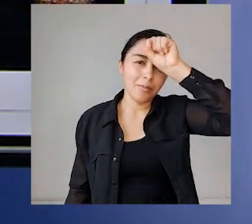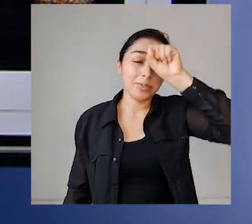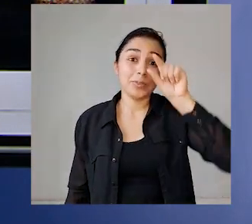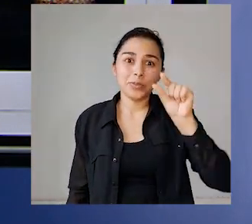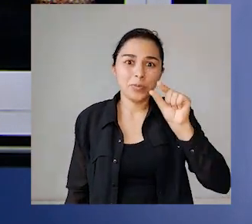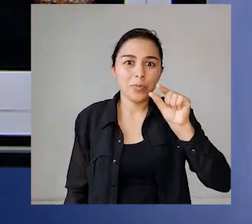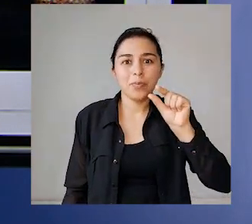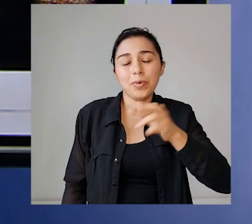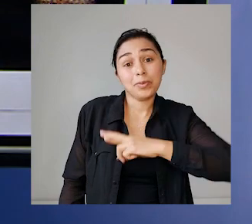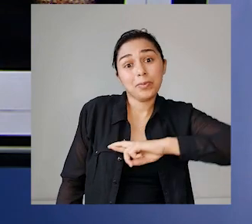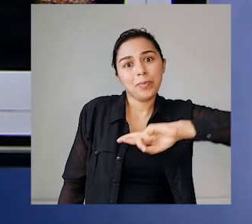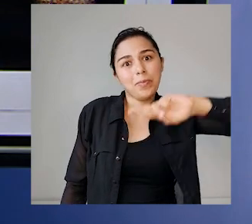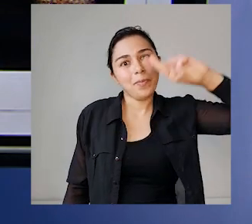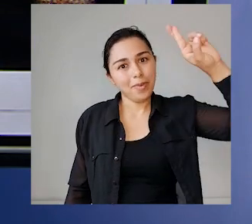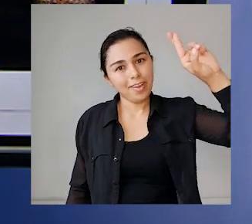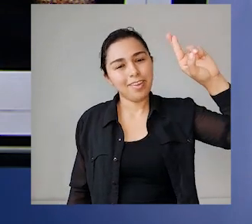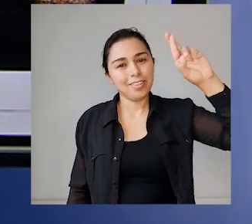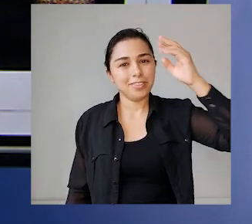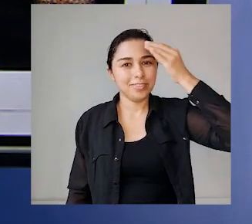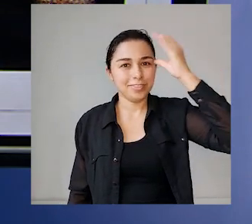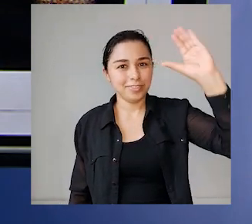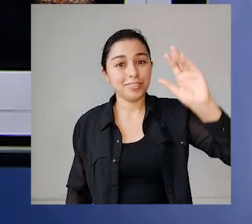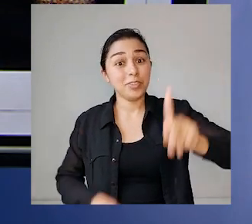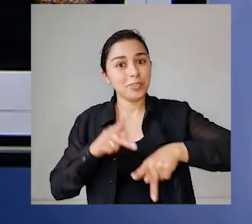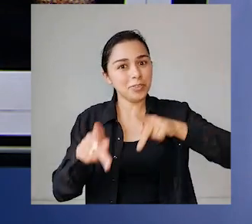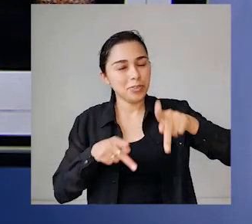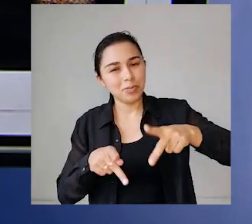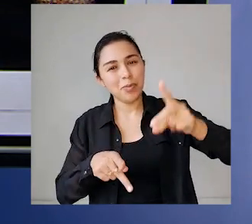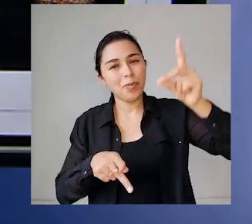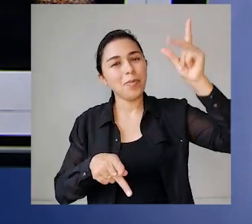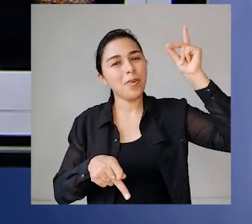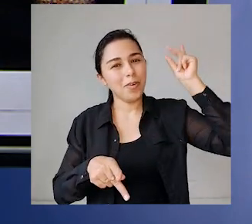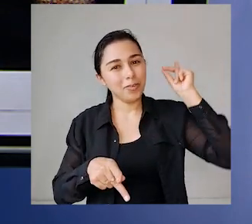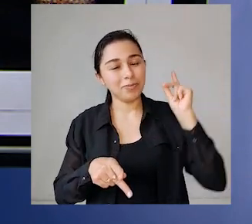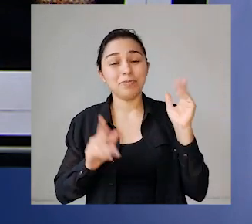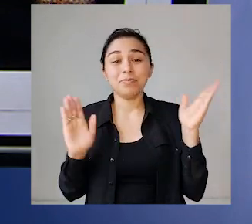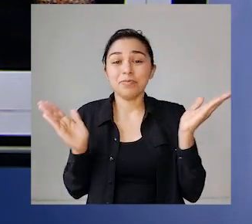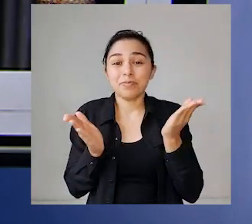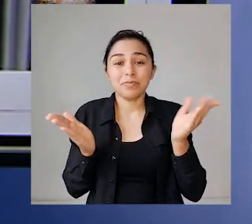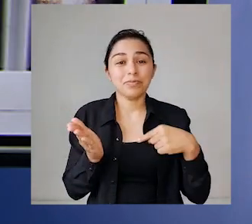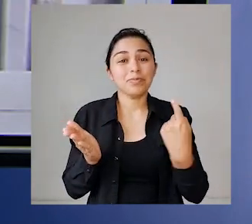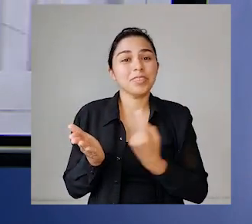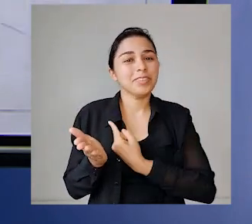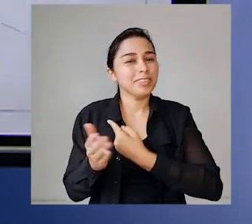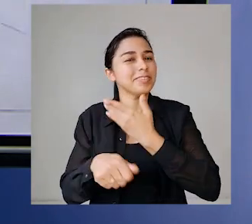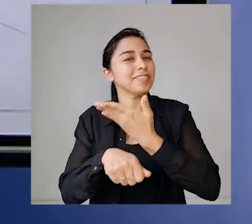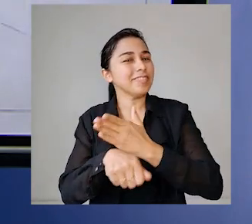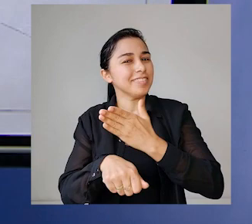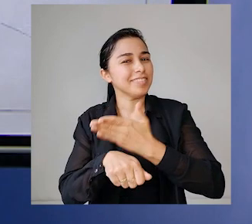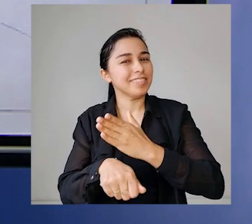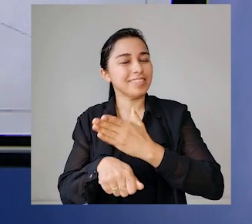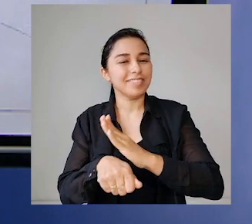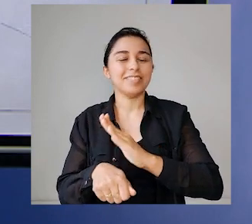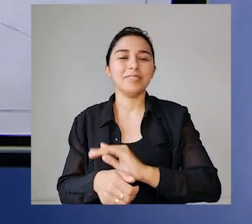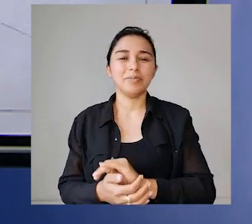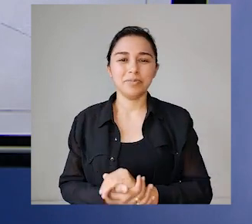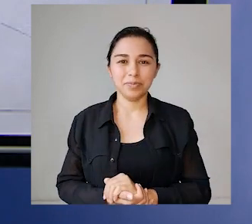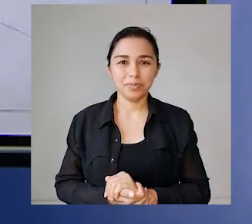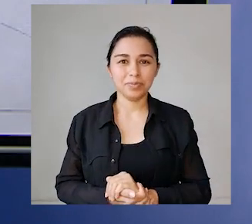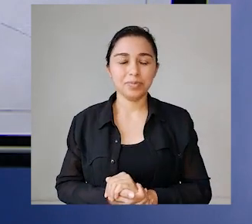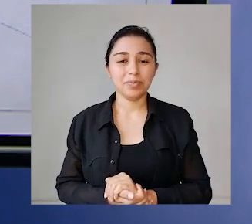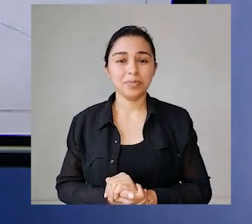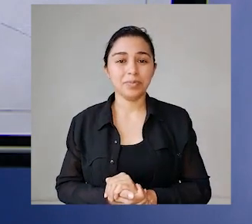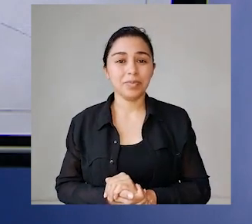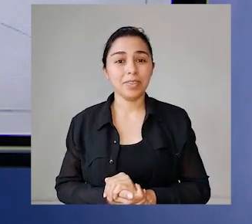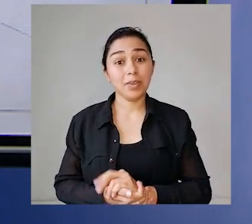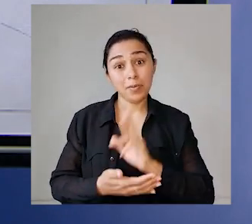pouquinho sobre religião e cultura dos povos antigos, nós vamos exercitar. A gente vai praticar